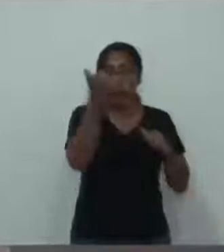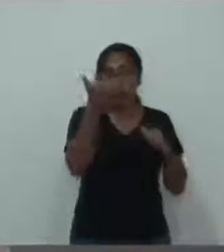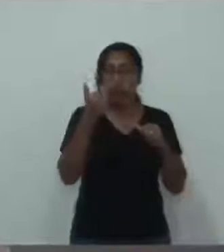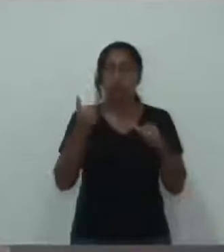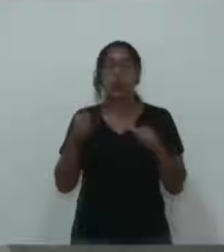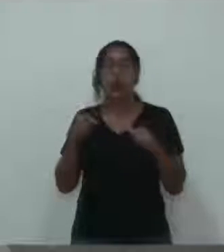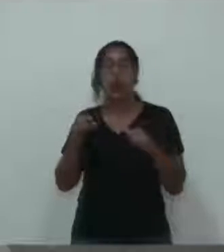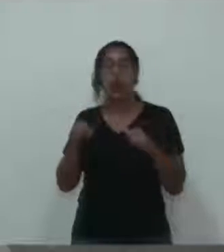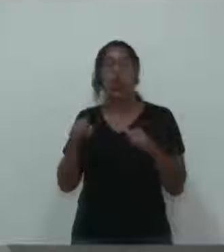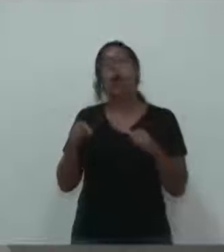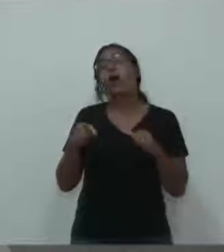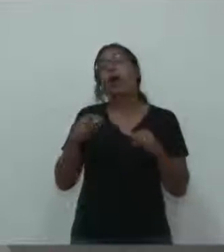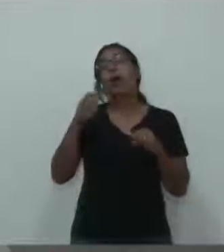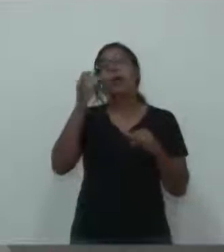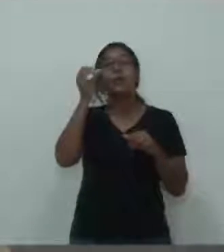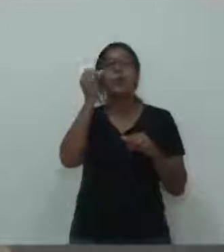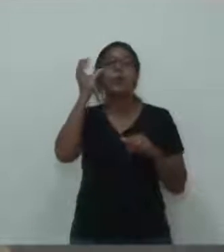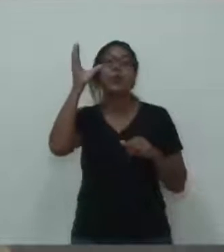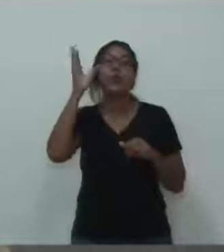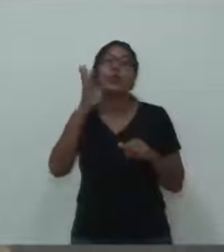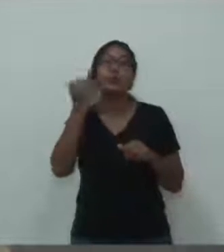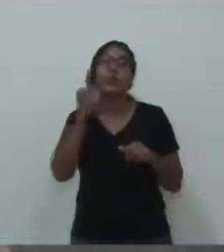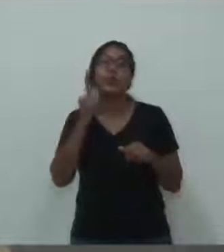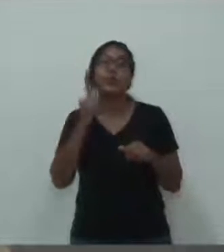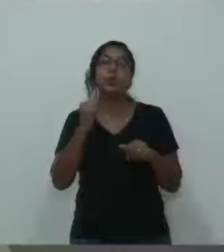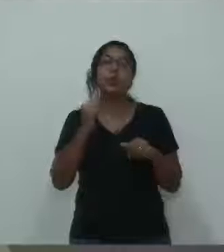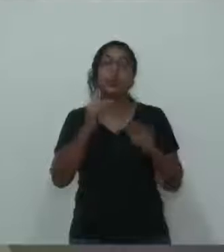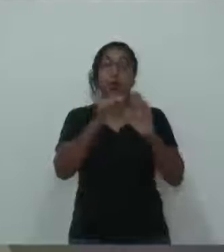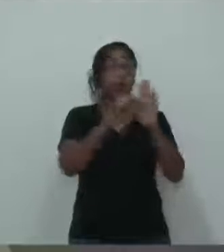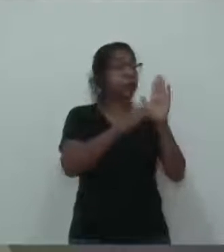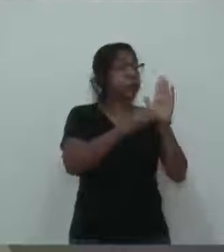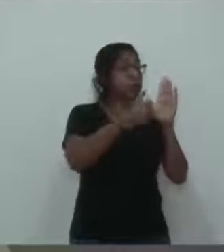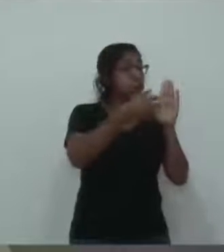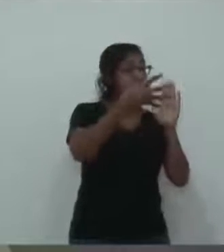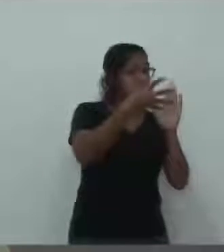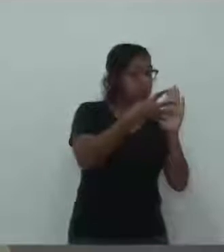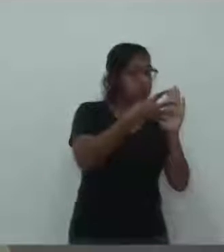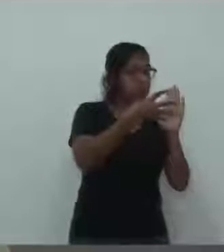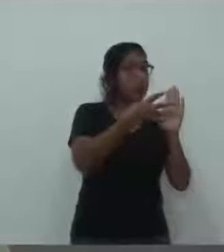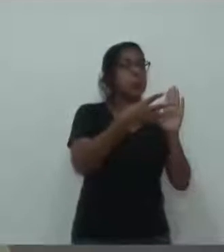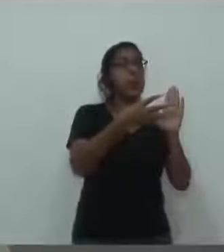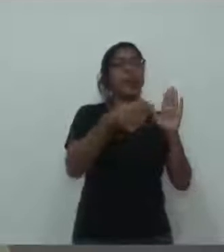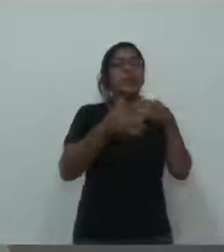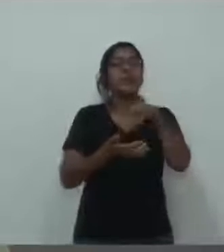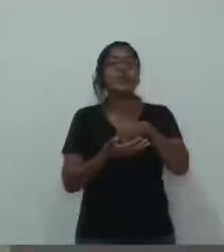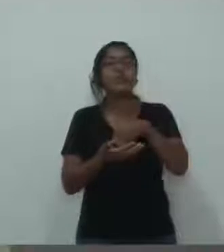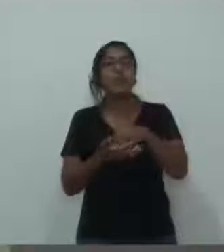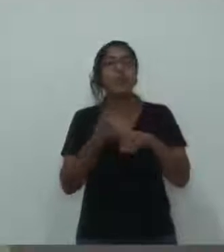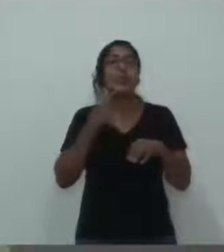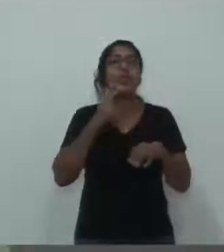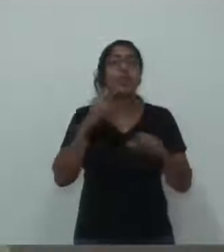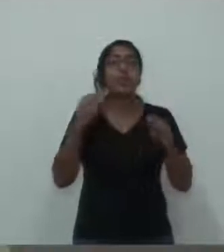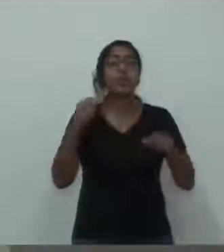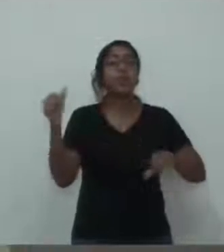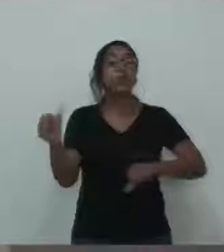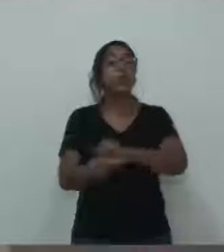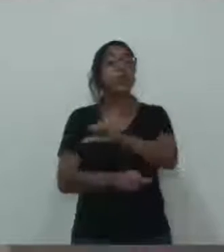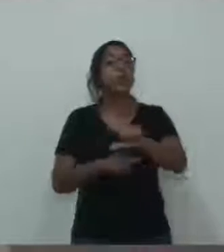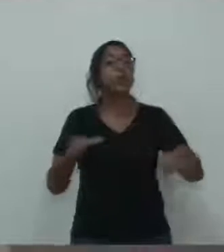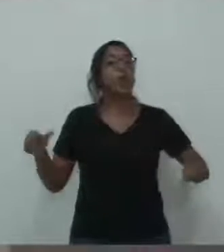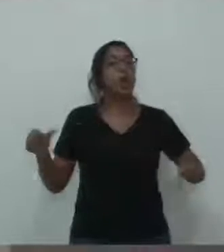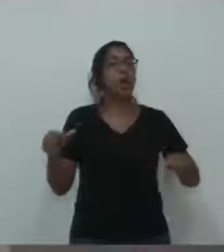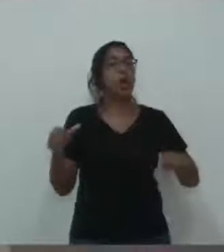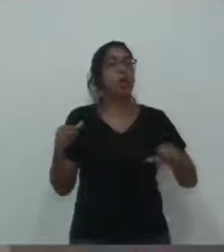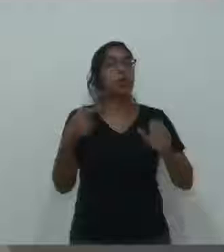municipal, ou melhor, perdão, artigo 14, diz o seguinte: o Centro de Vinhedo deverá ser reestruturado conforme as seguintes